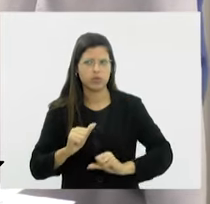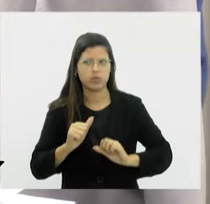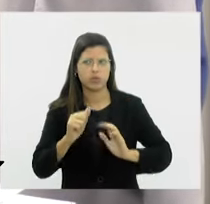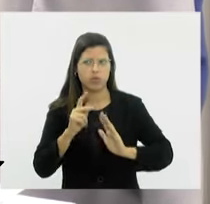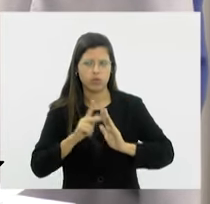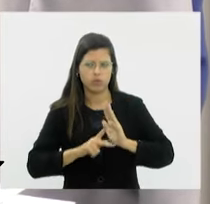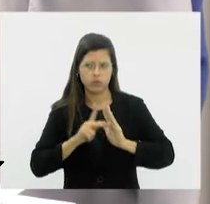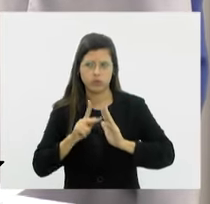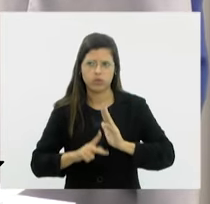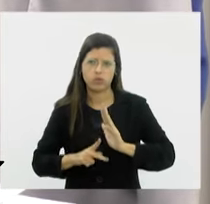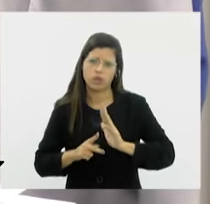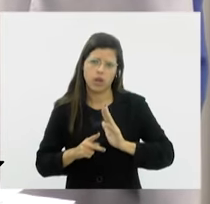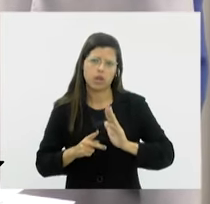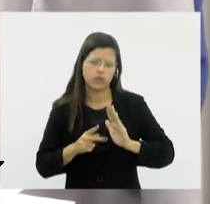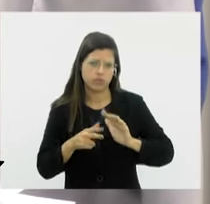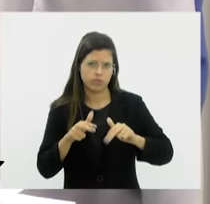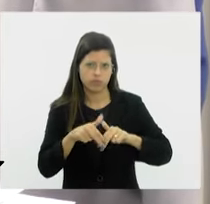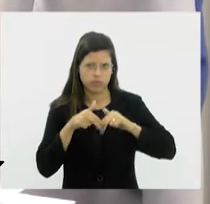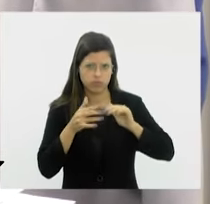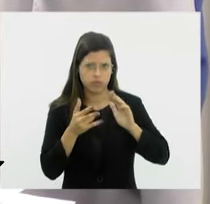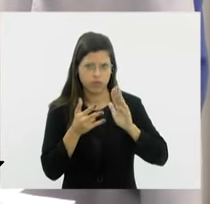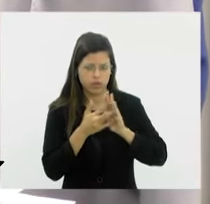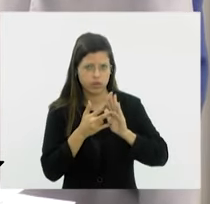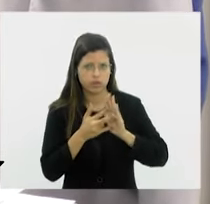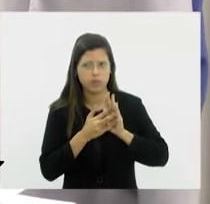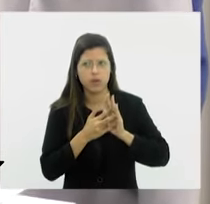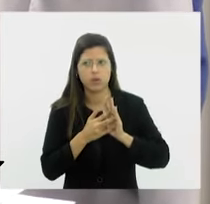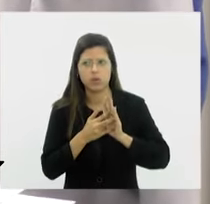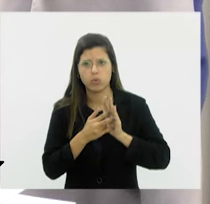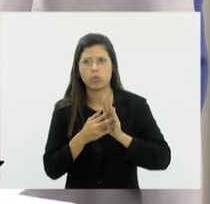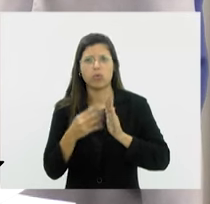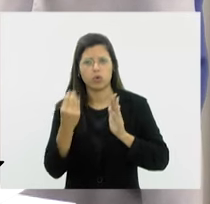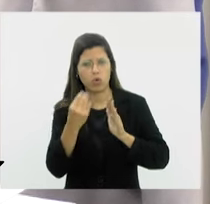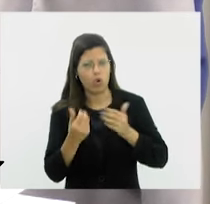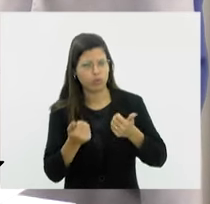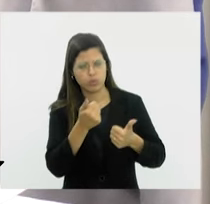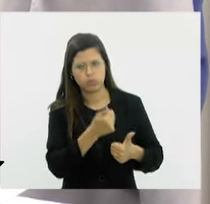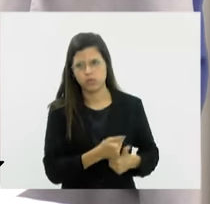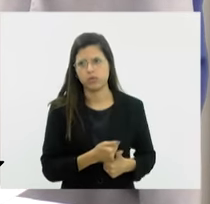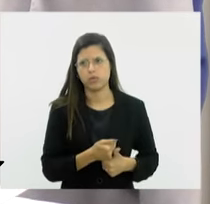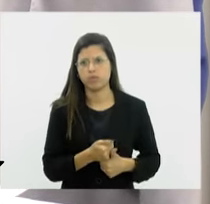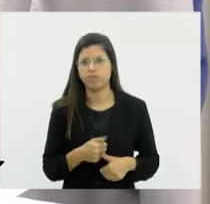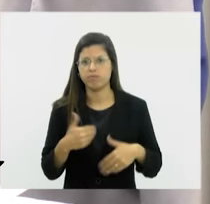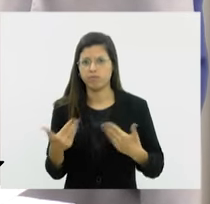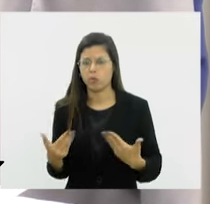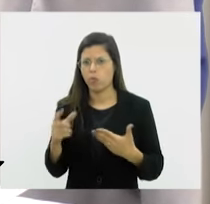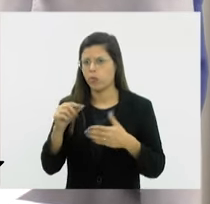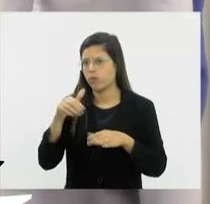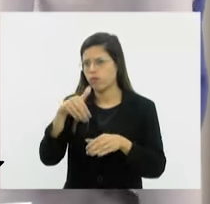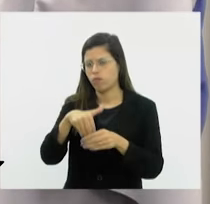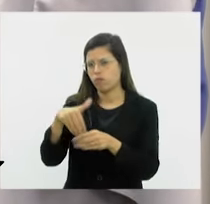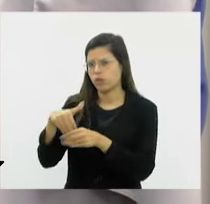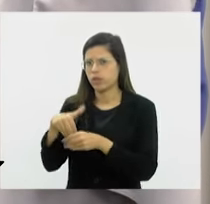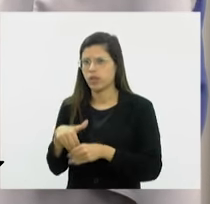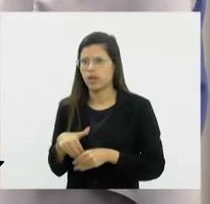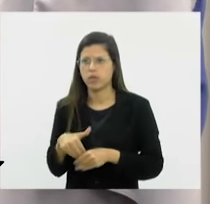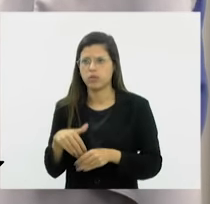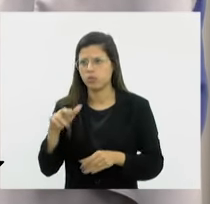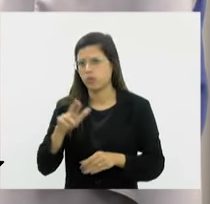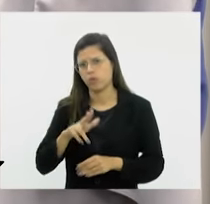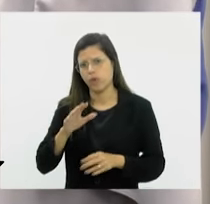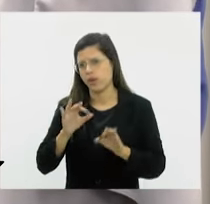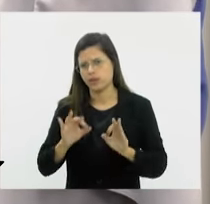luz do próprio regimento, que impõe um substitutivo. Então, o que foi votado não foi o